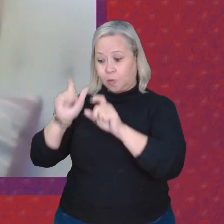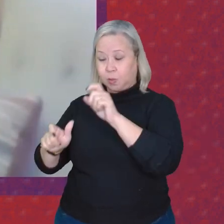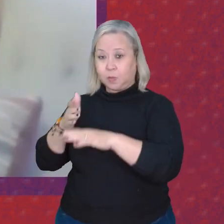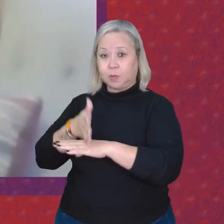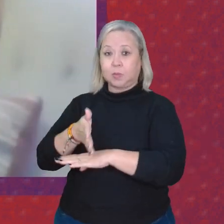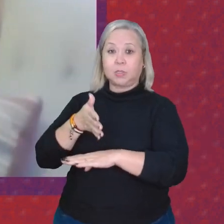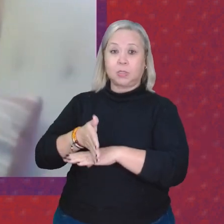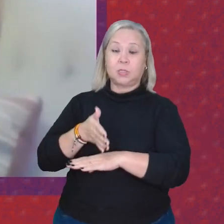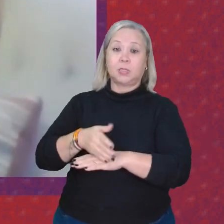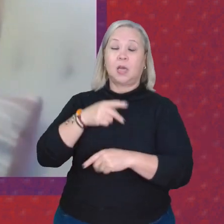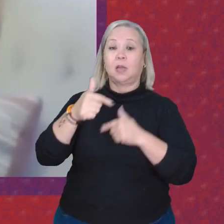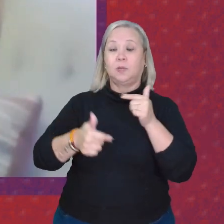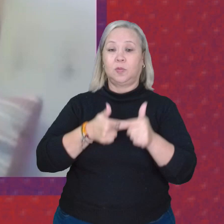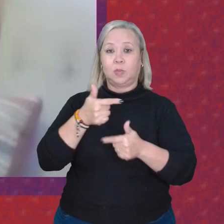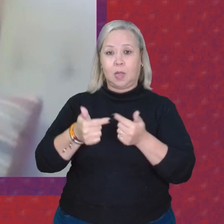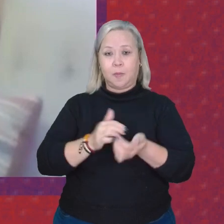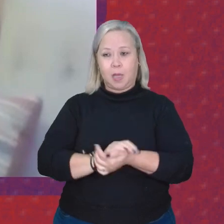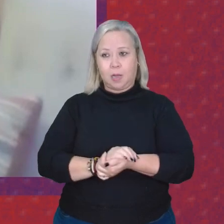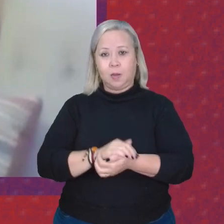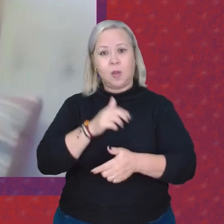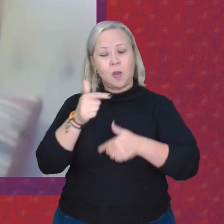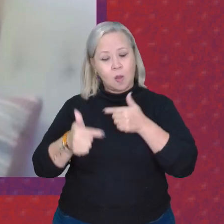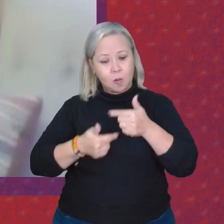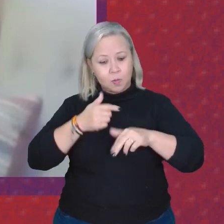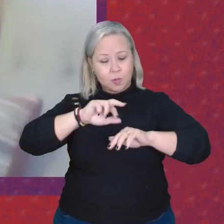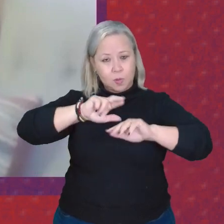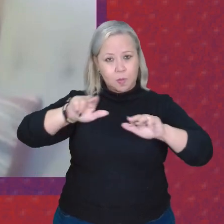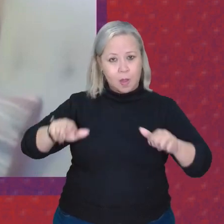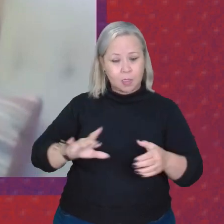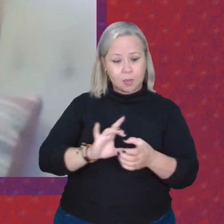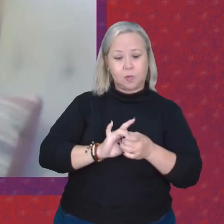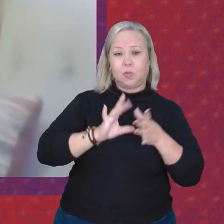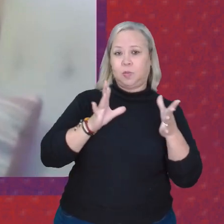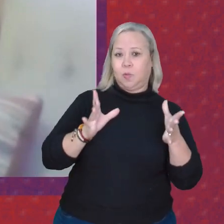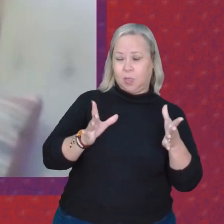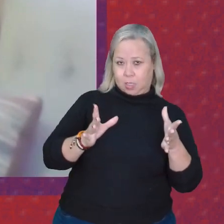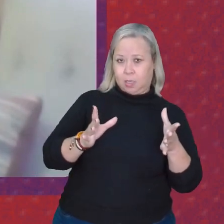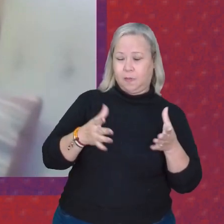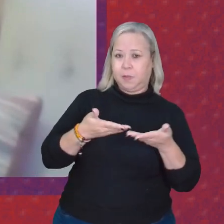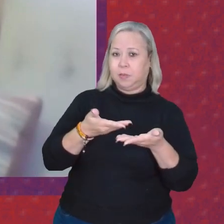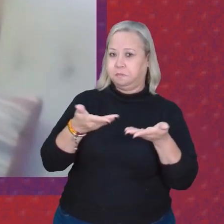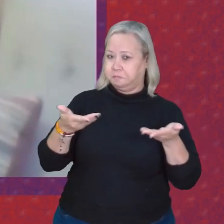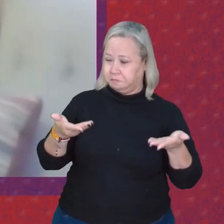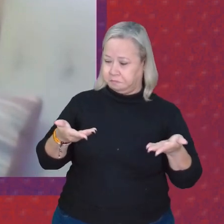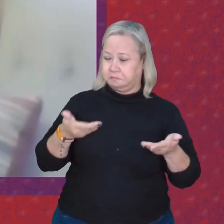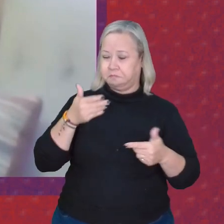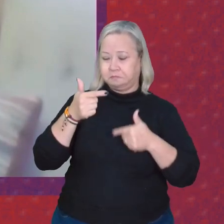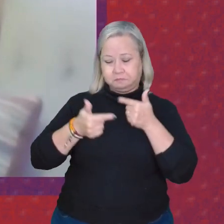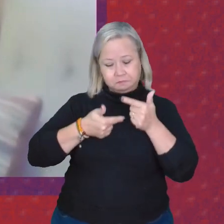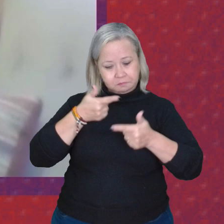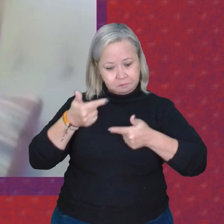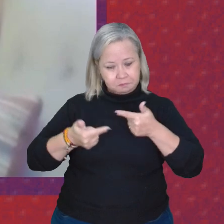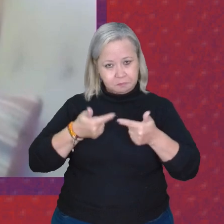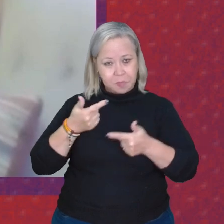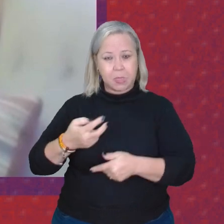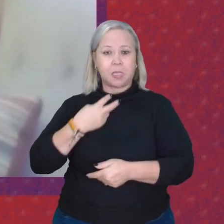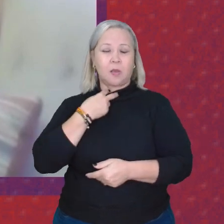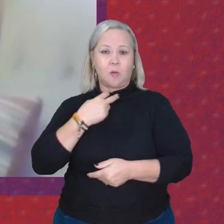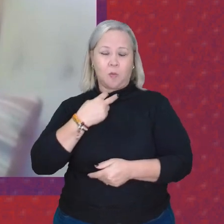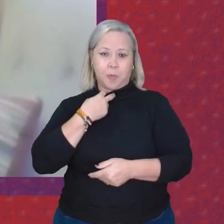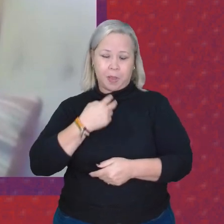no trabalho, dos trabalhos que estão disponíveis, né, para serem